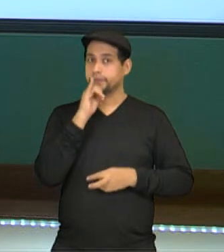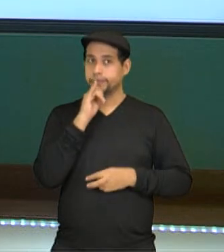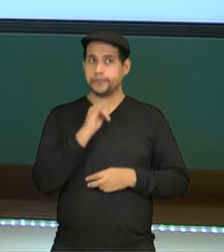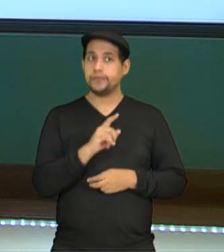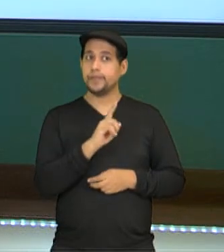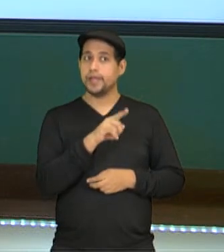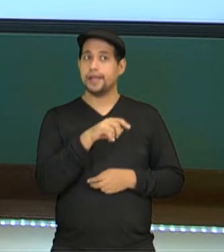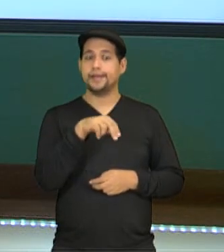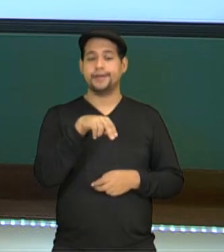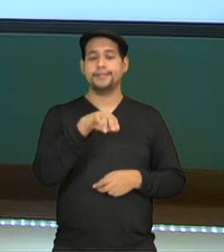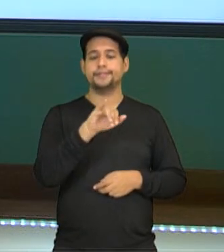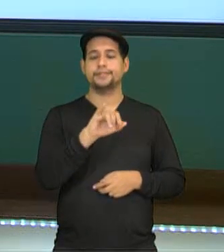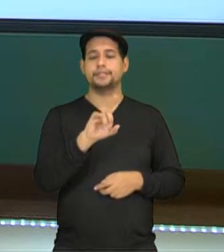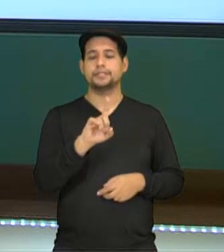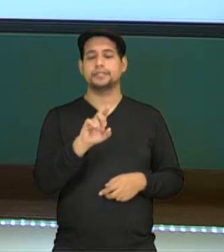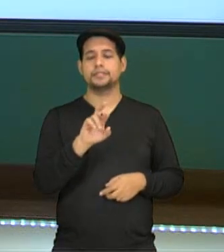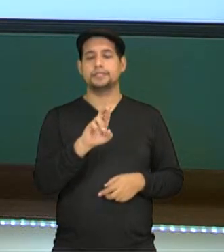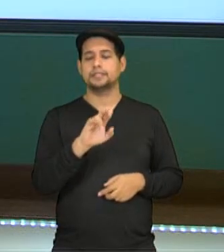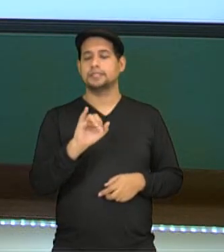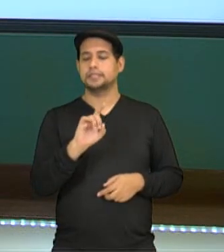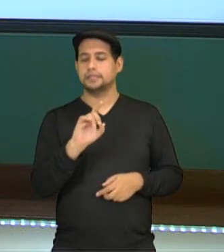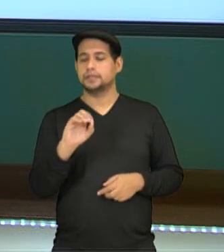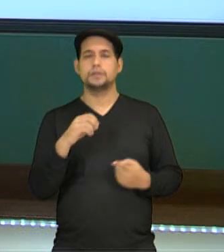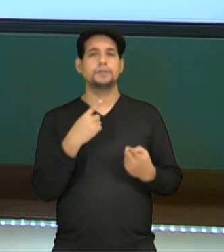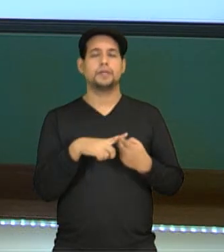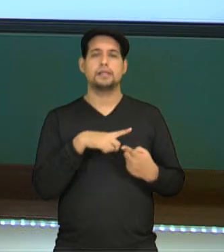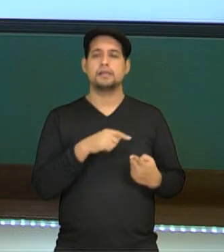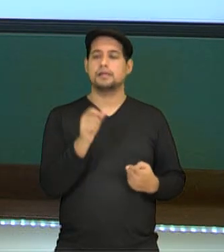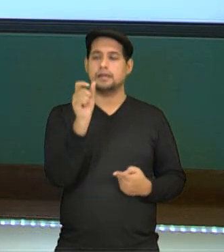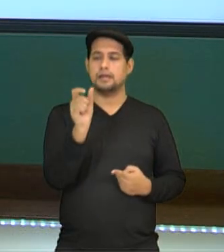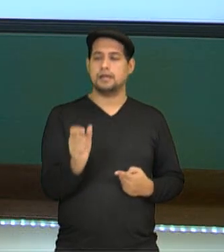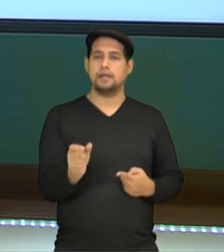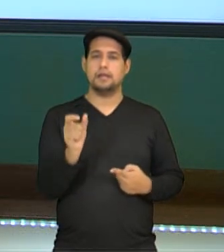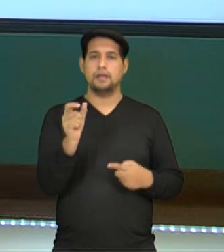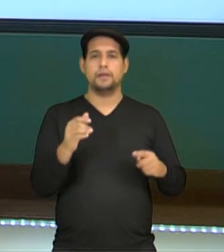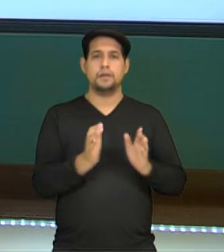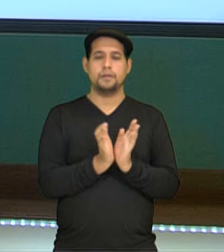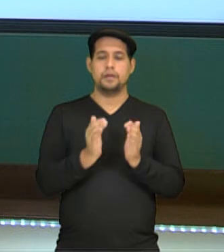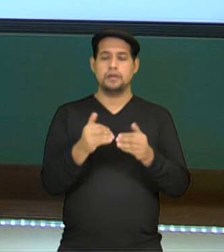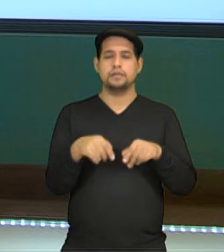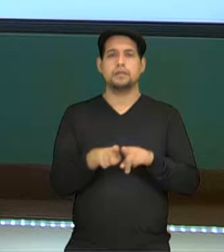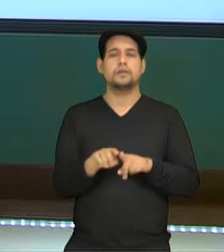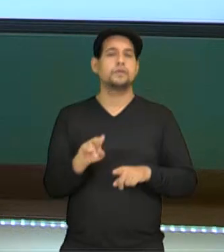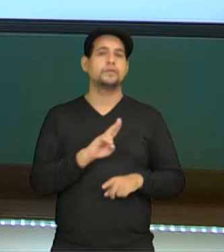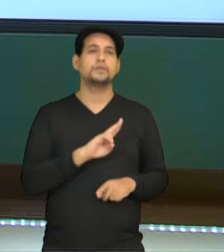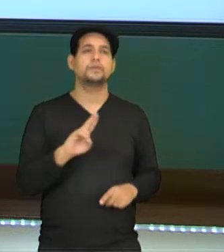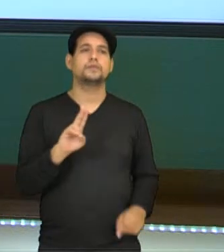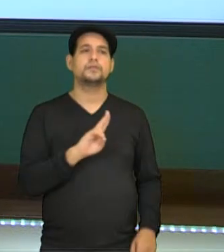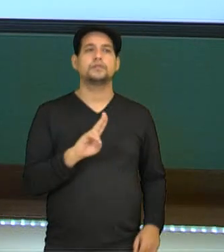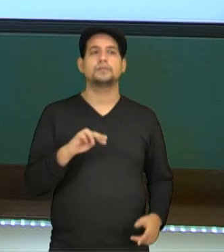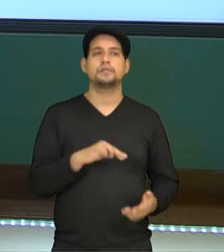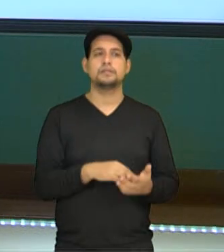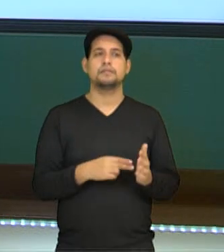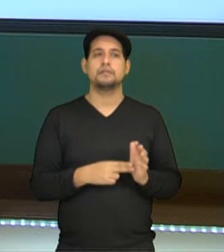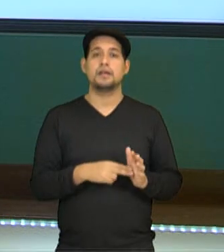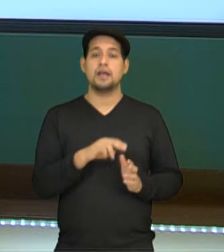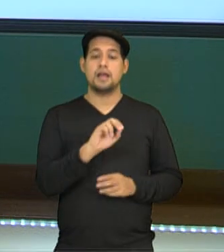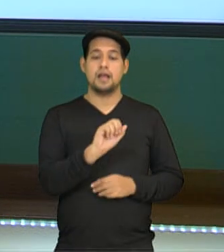um anidrido pela característica, pelo grupamento orgânico, então o nome vai